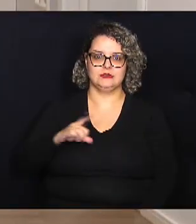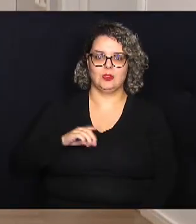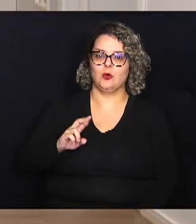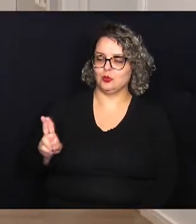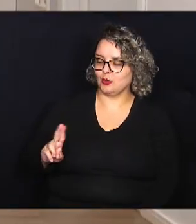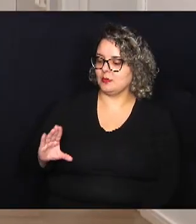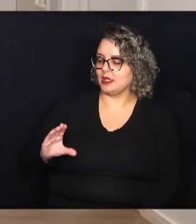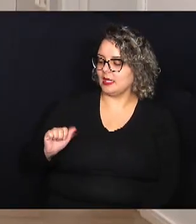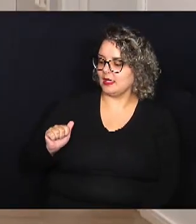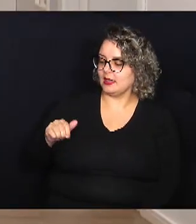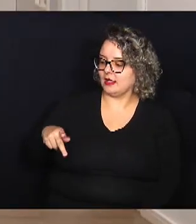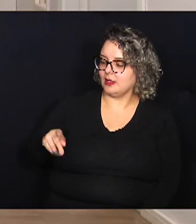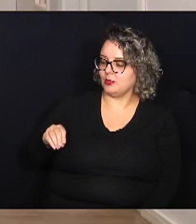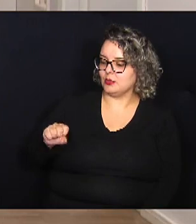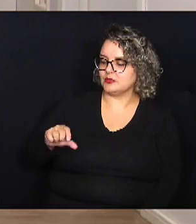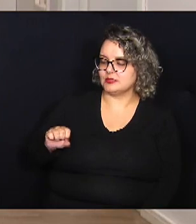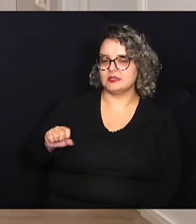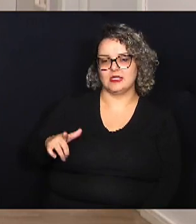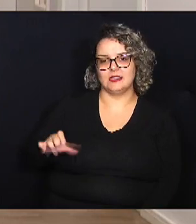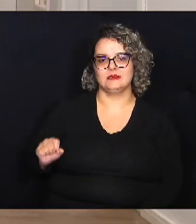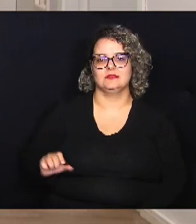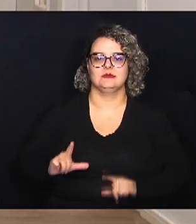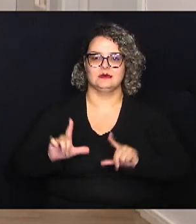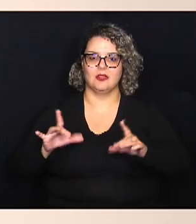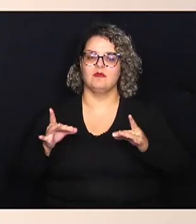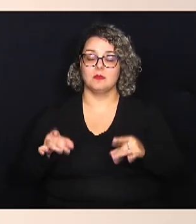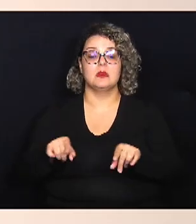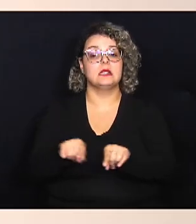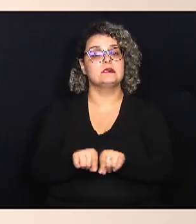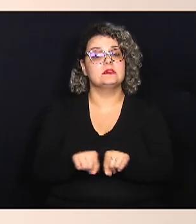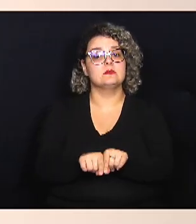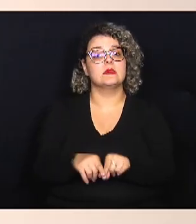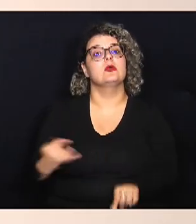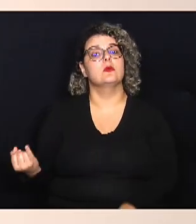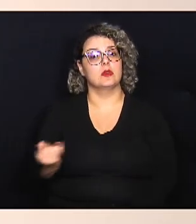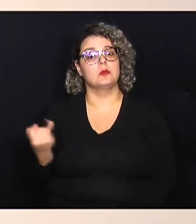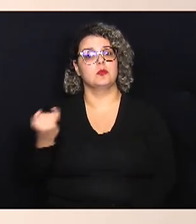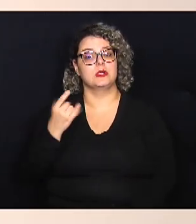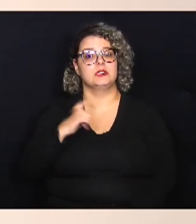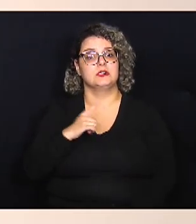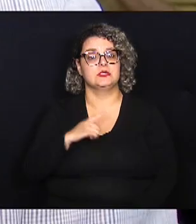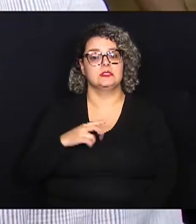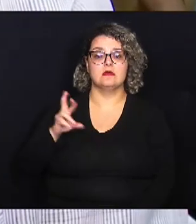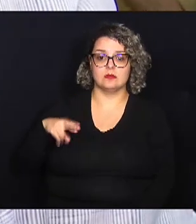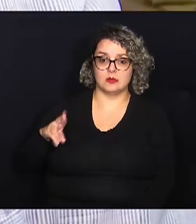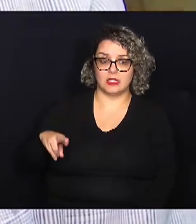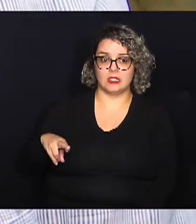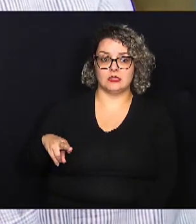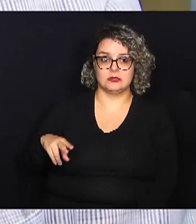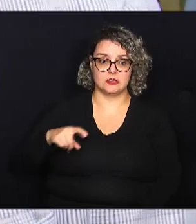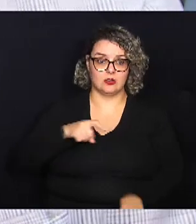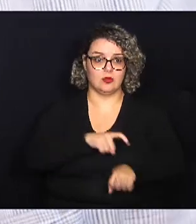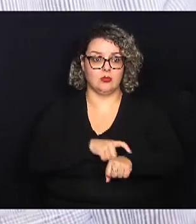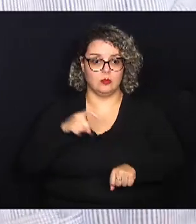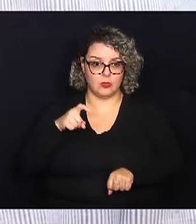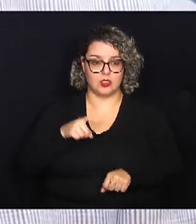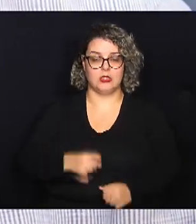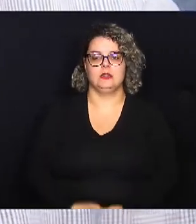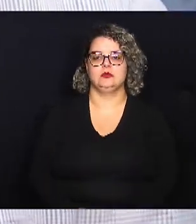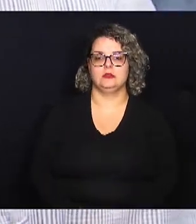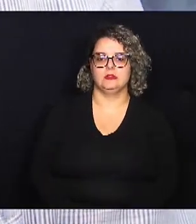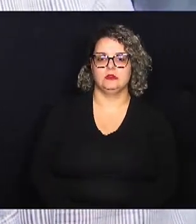fosse descerrado hoje essa placa. Mas também, em igual importância, que teve um motivo à época que na